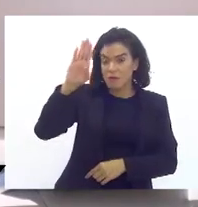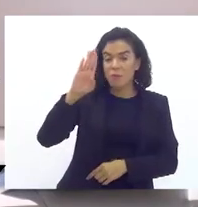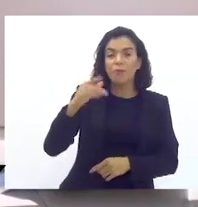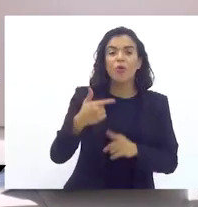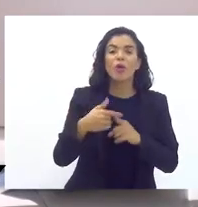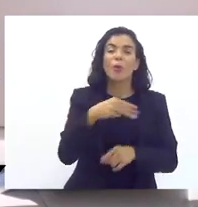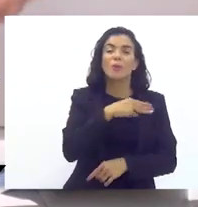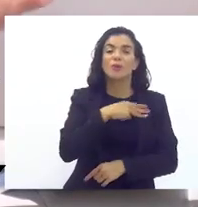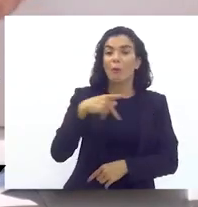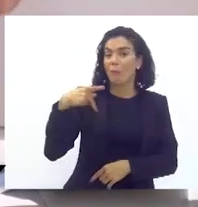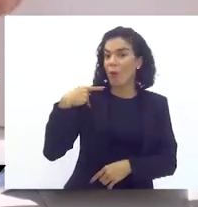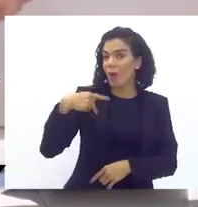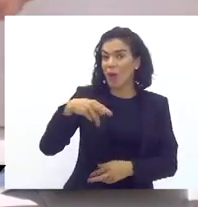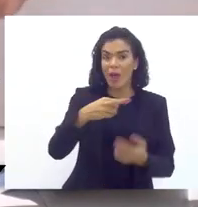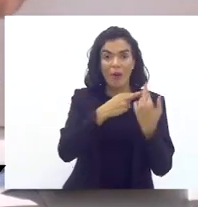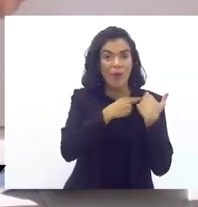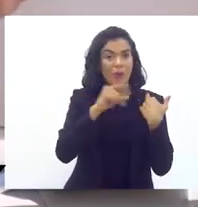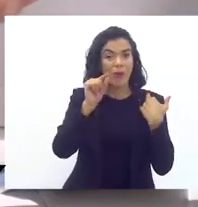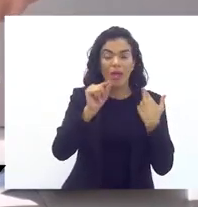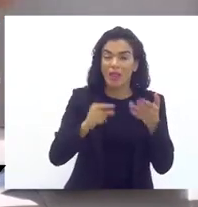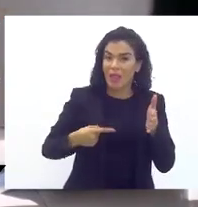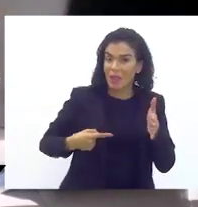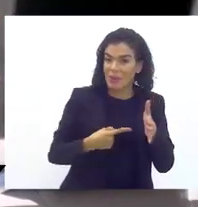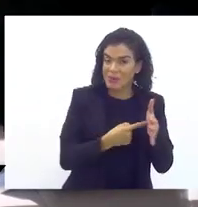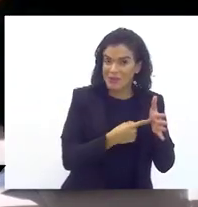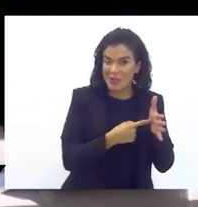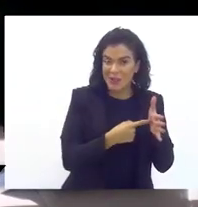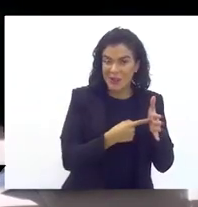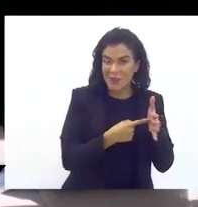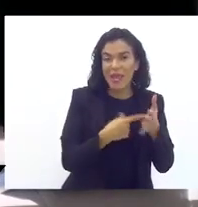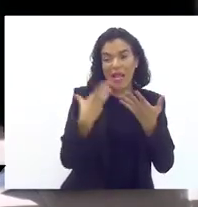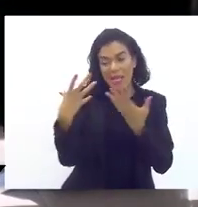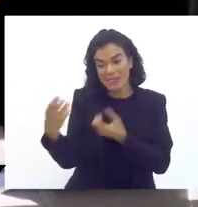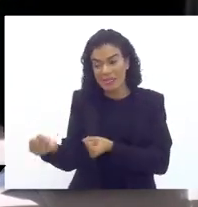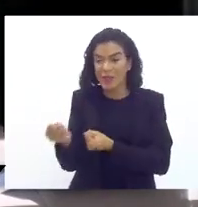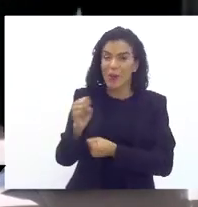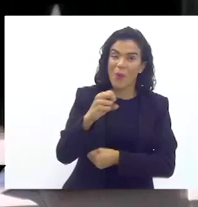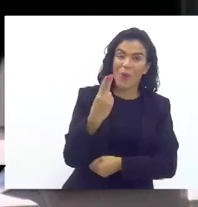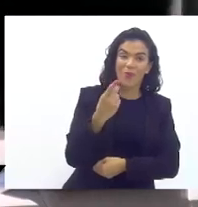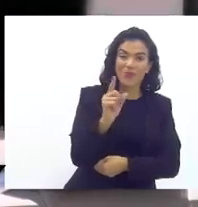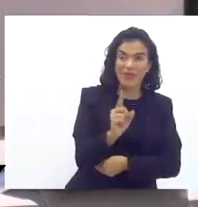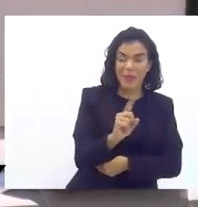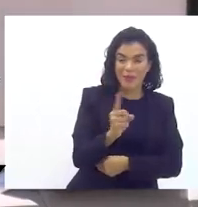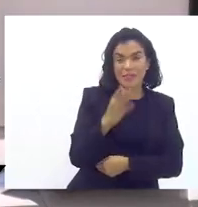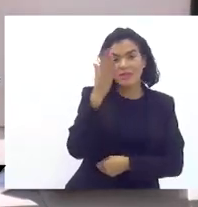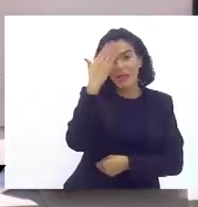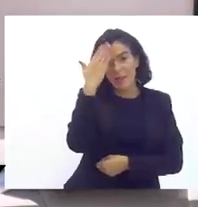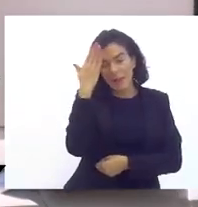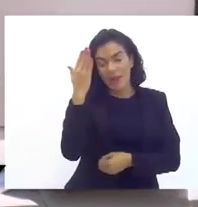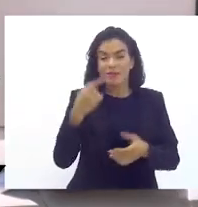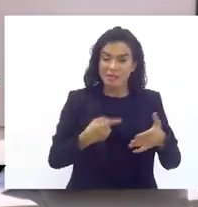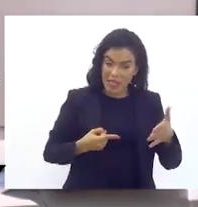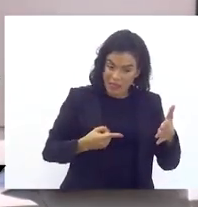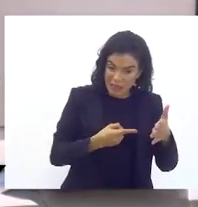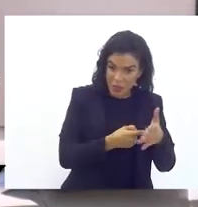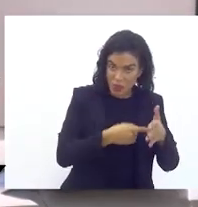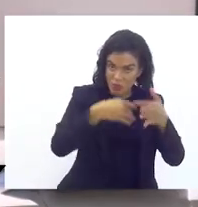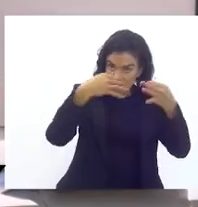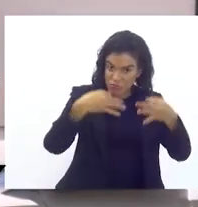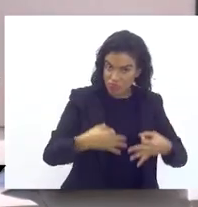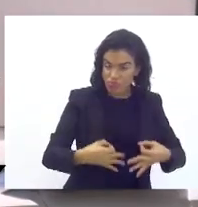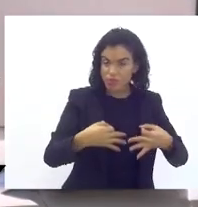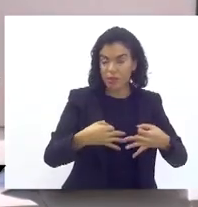é um ministério público que faz a denúncia entende tem que acatar ou não a denúncia e saber se essa denúncia cumpre os verdadeiros